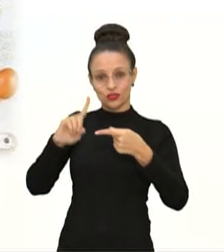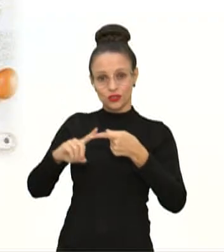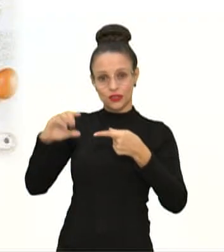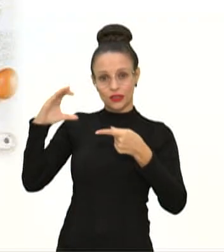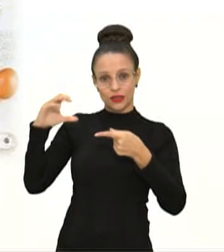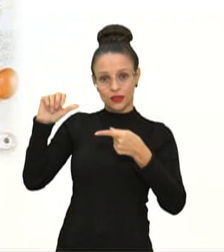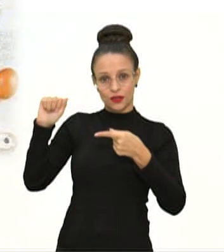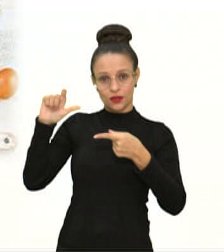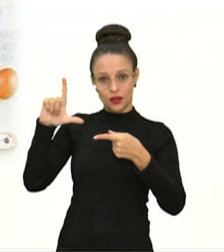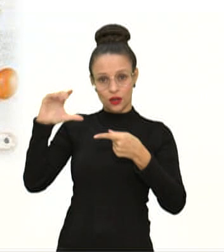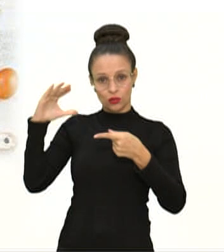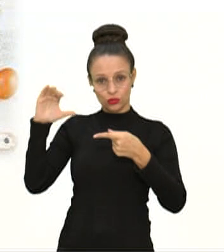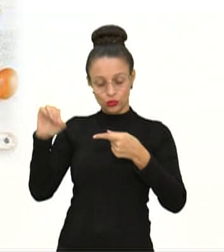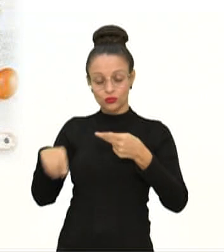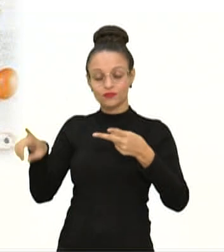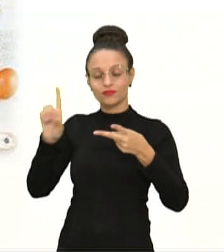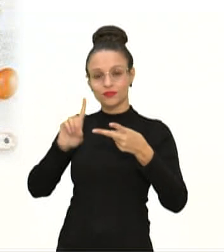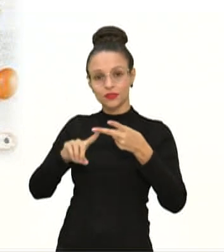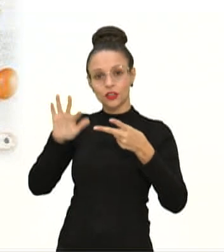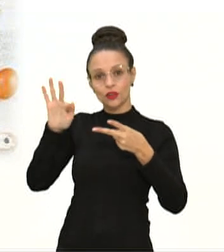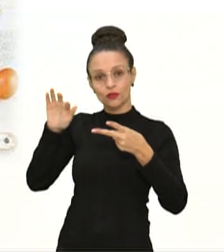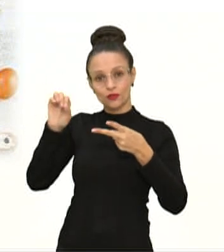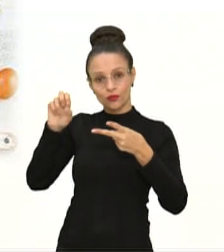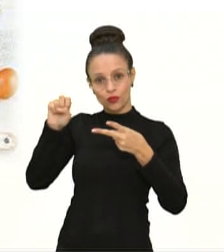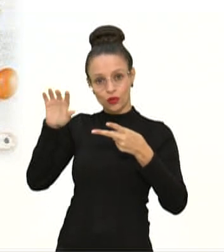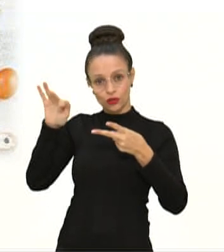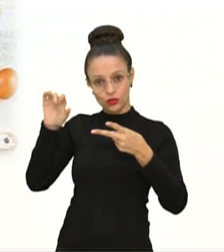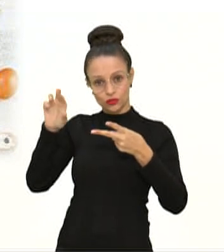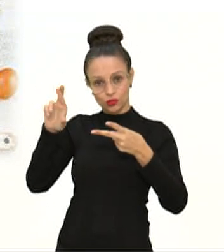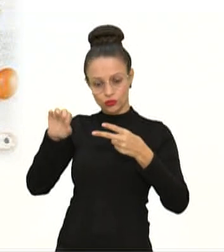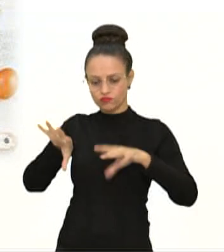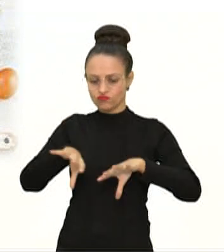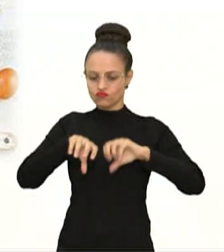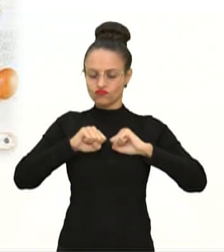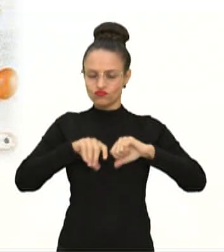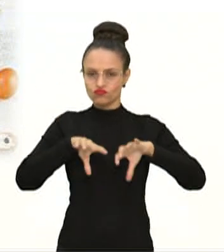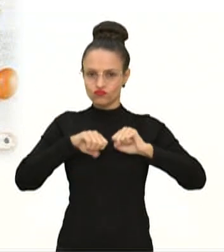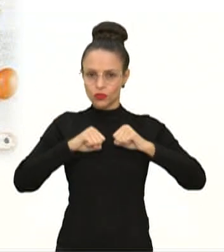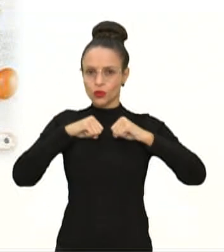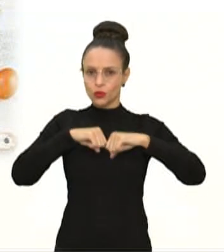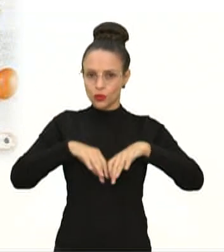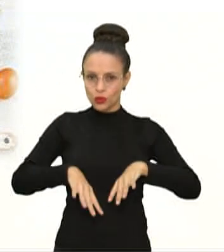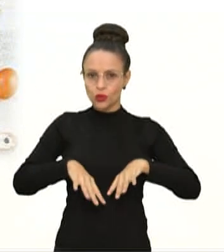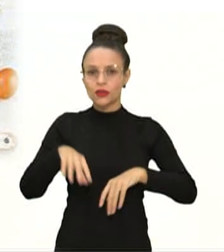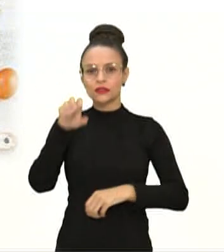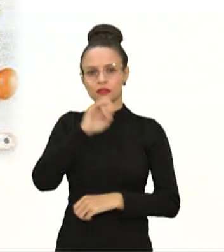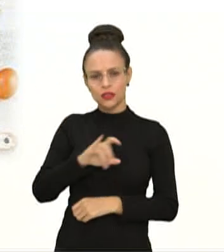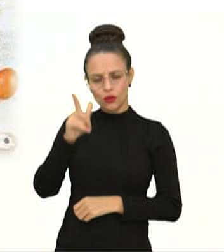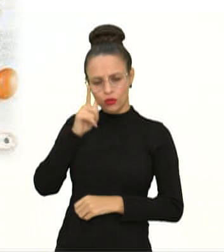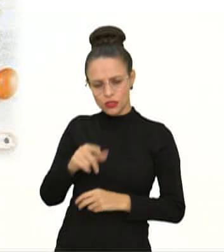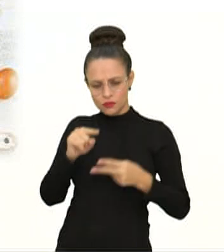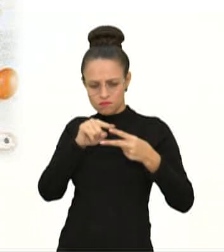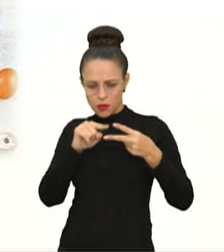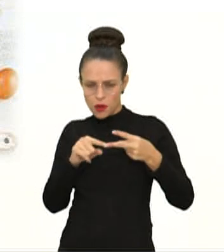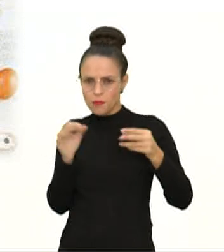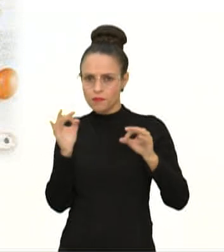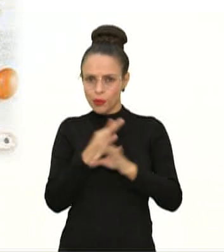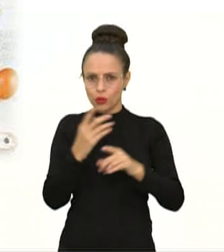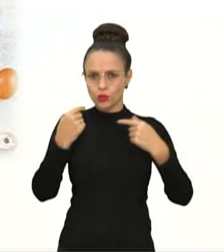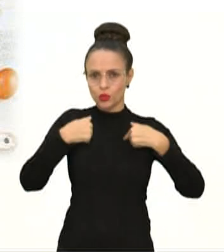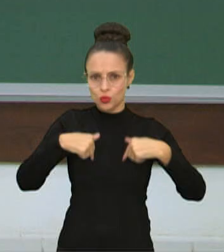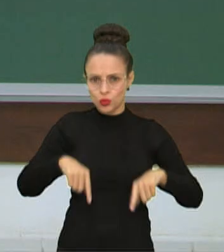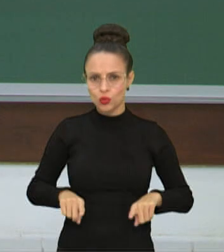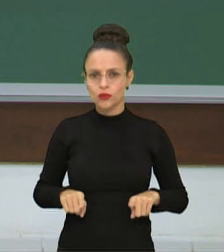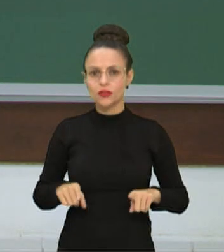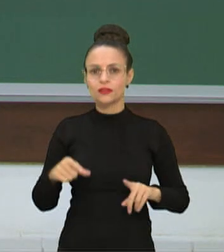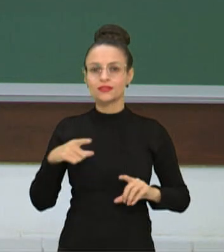Pelo nosso organismo. E, consequentemente, se a gente tiver as quantidades de cálcio e de fósforo, a gente tem